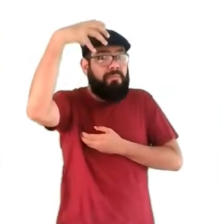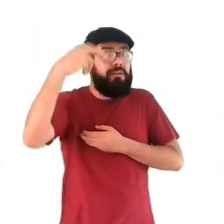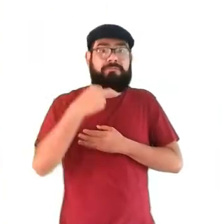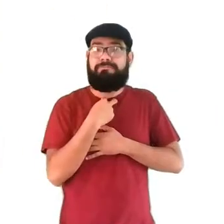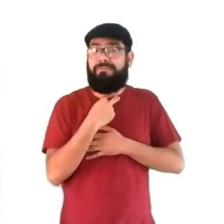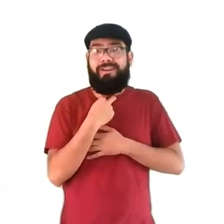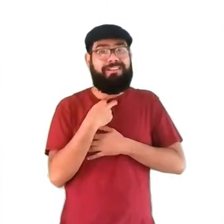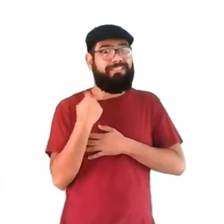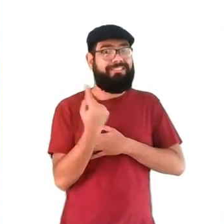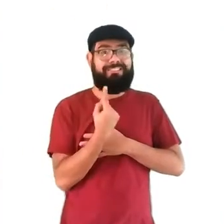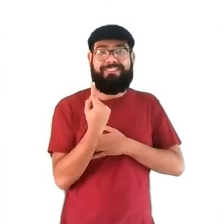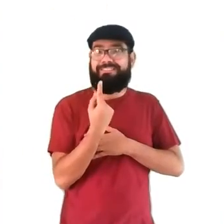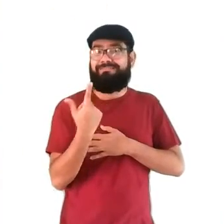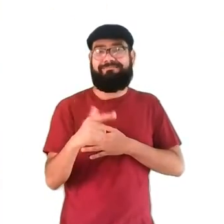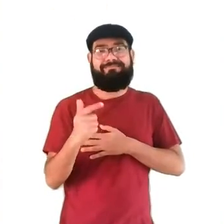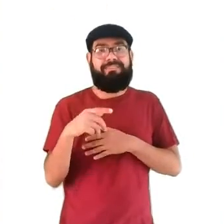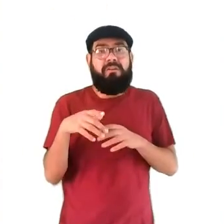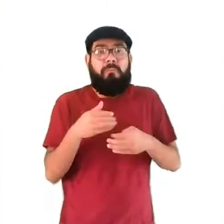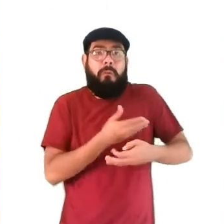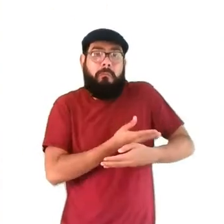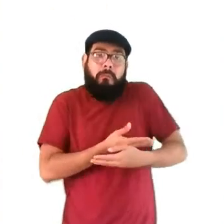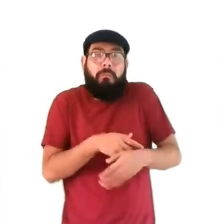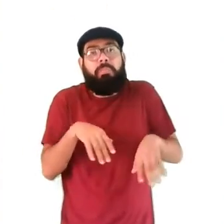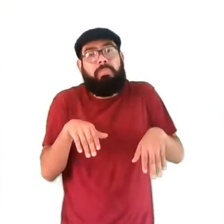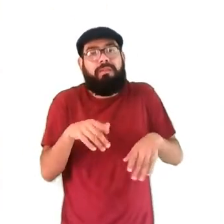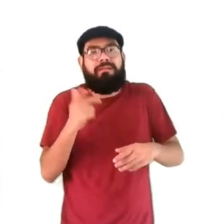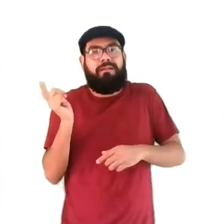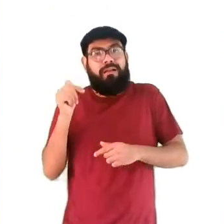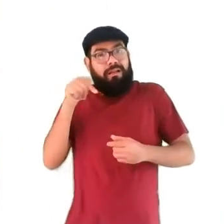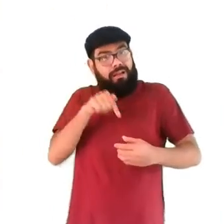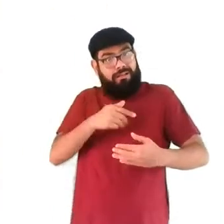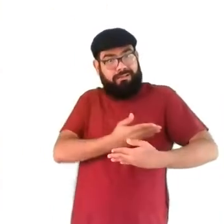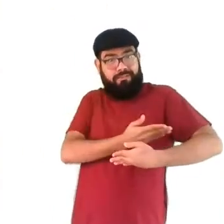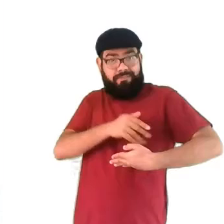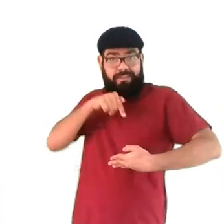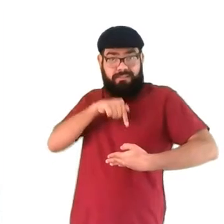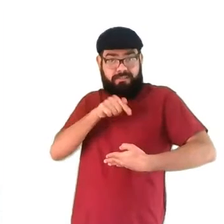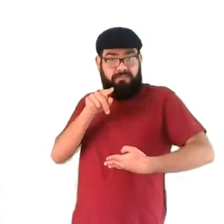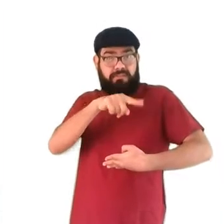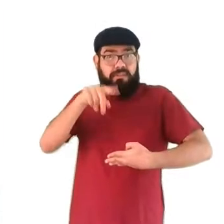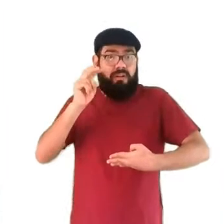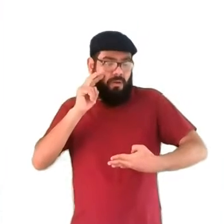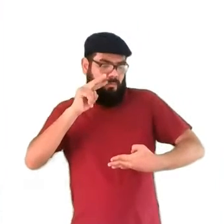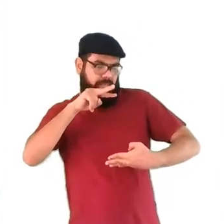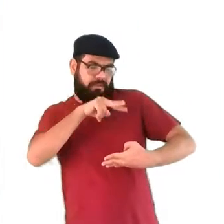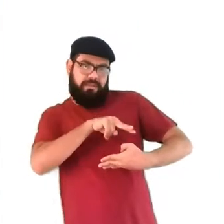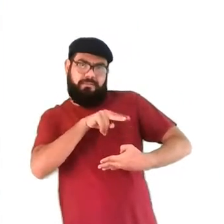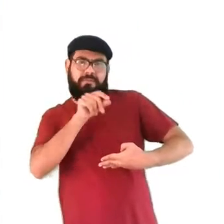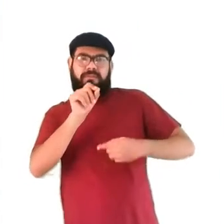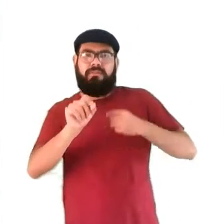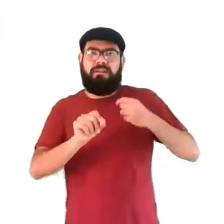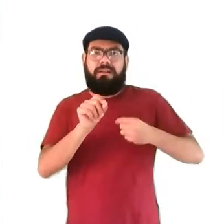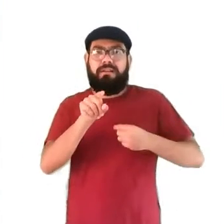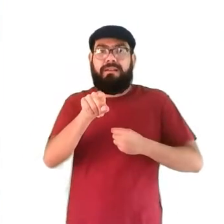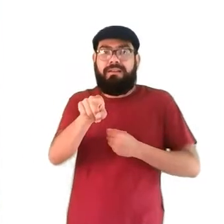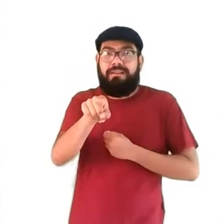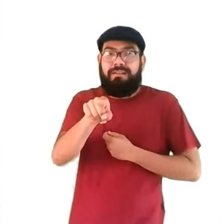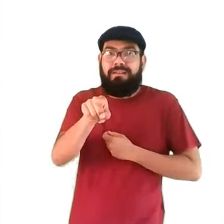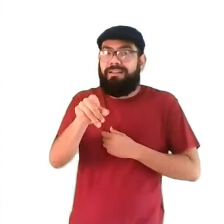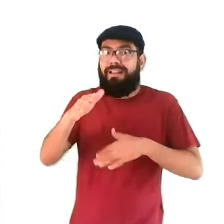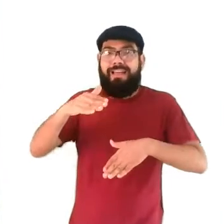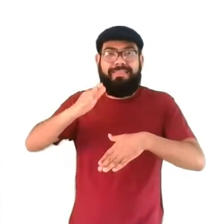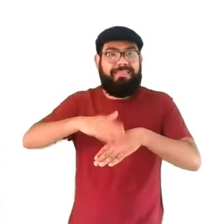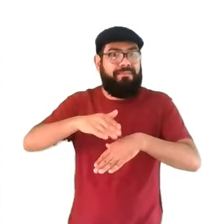são bebês. Então, aqui nessa fase, vocês conseguem perceber que além da dependência também, ela já vai